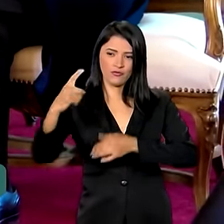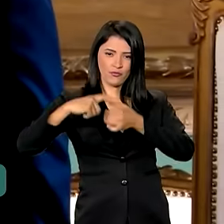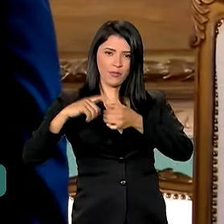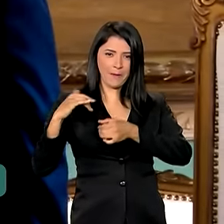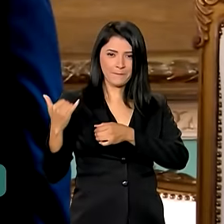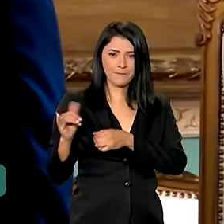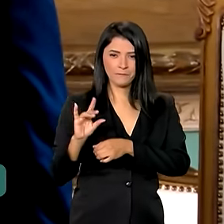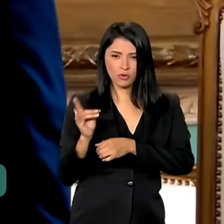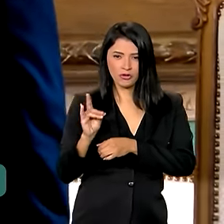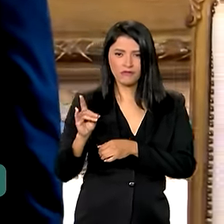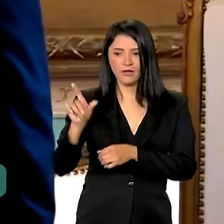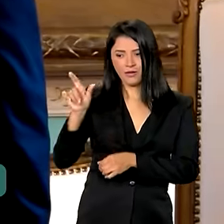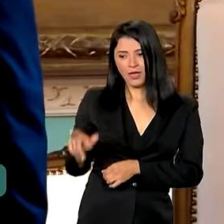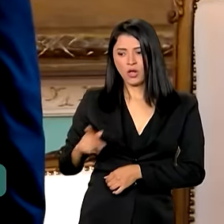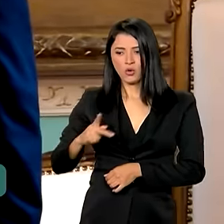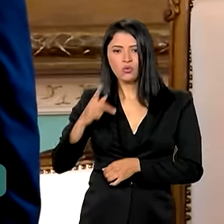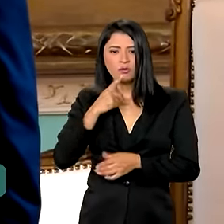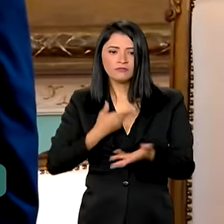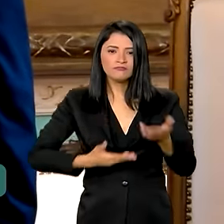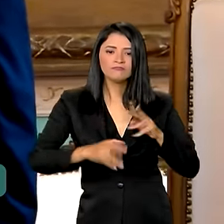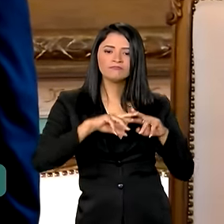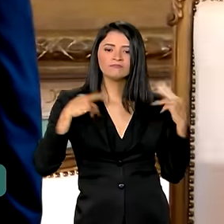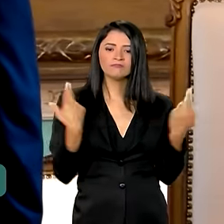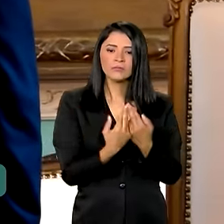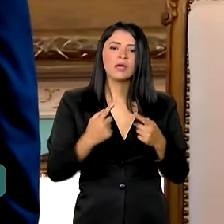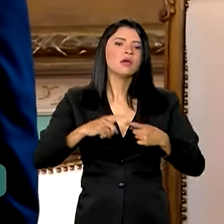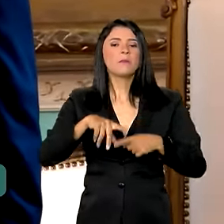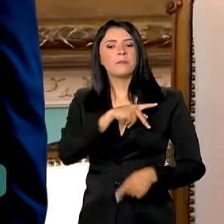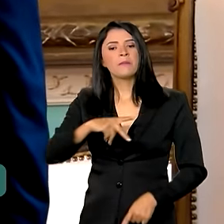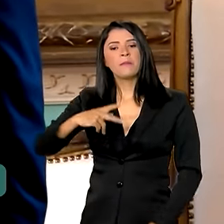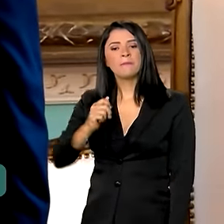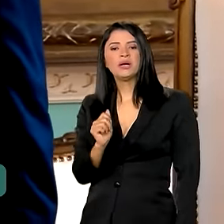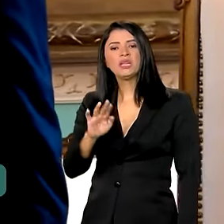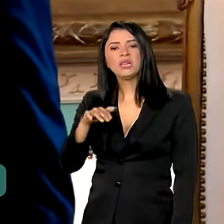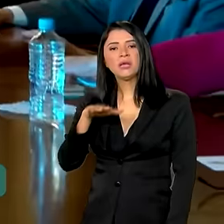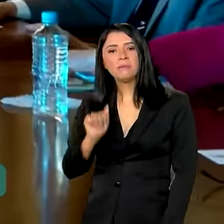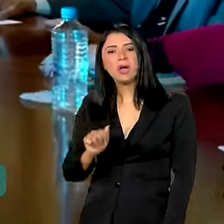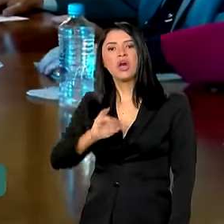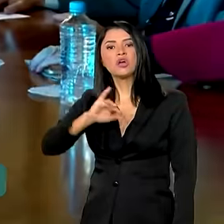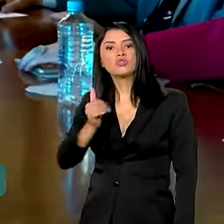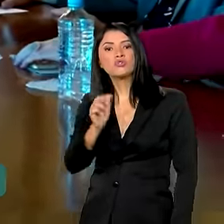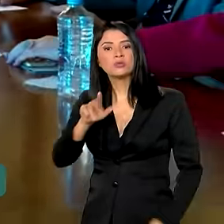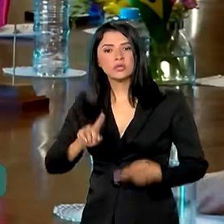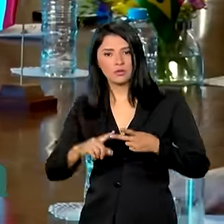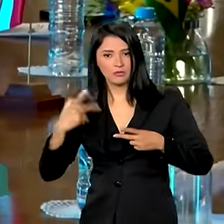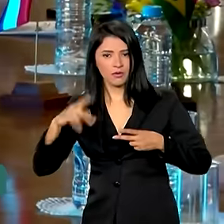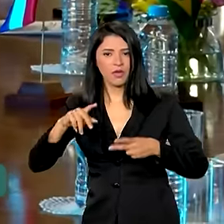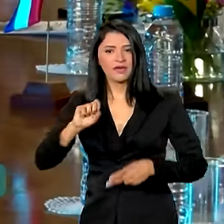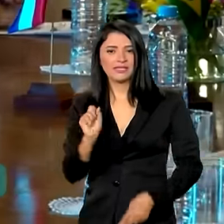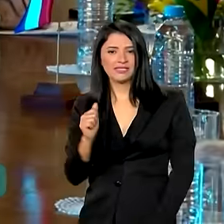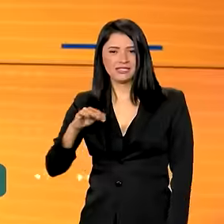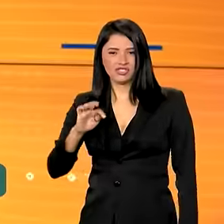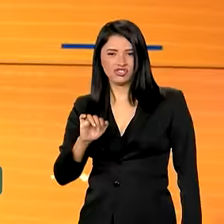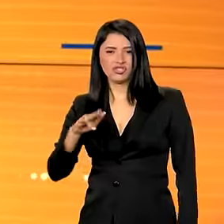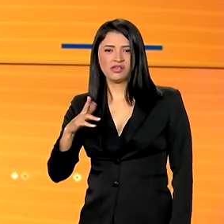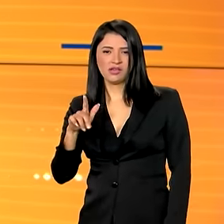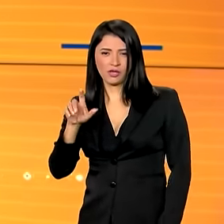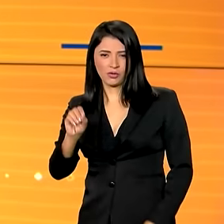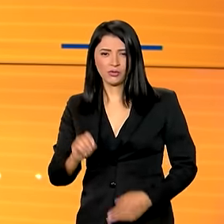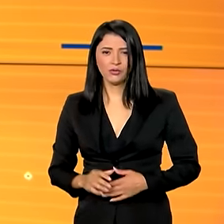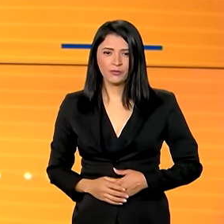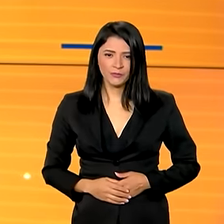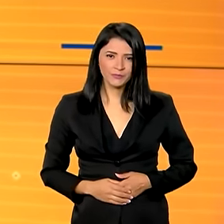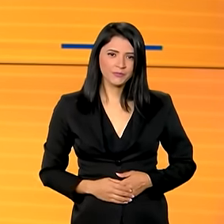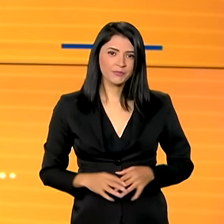Bolívia, Lula participou de bilaterais com os presidentes do Panamá, José Raul Mulino, e do Paraguai, Santiago Penha.